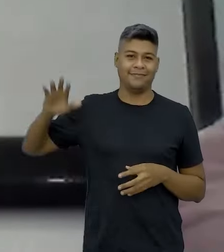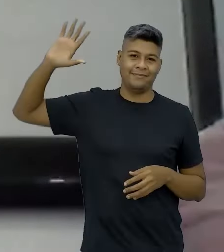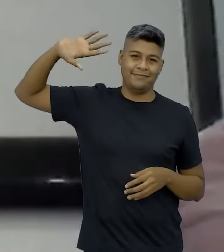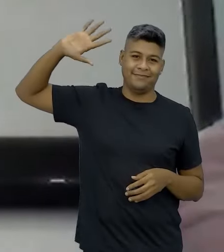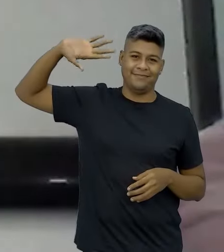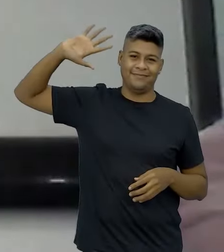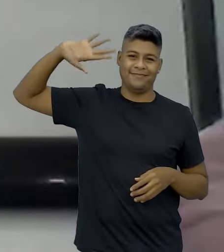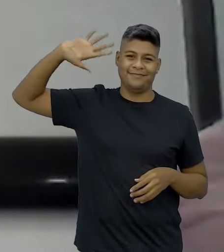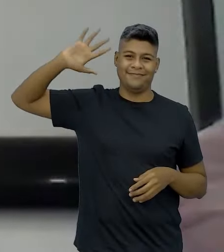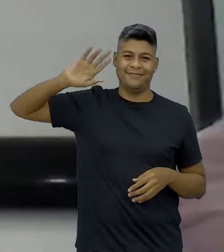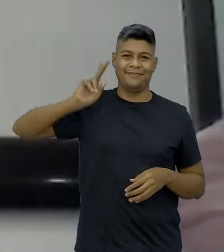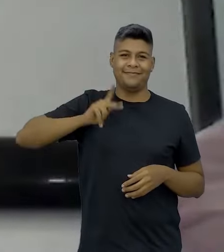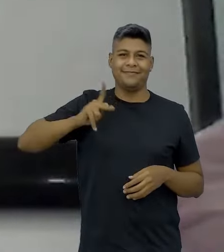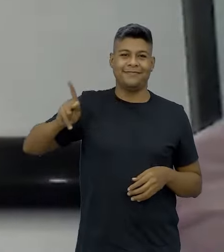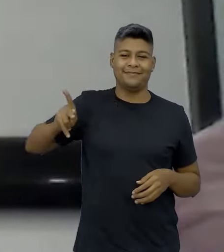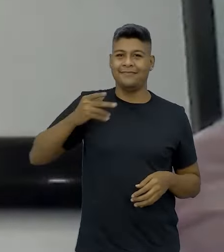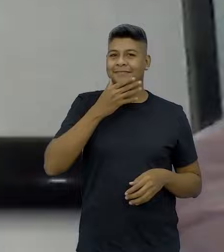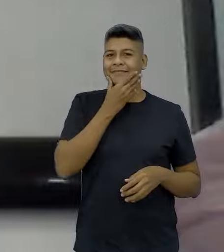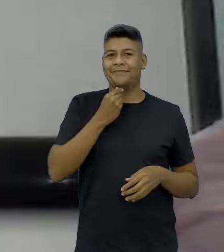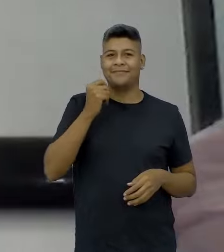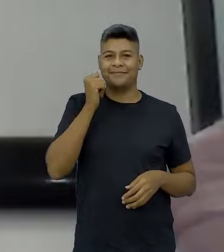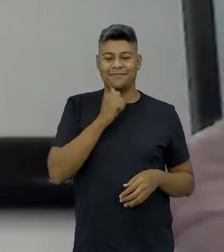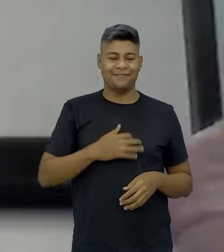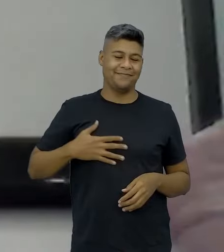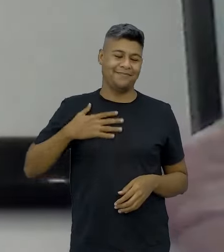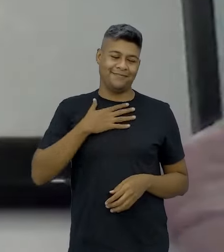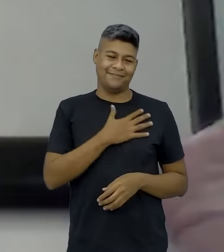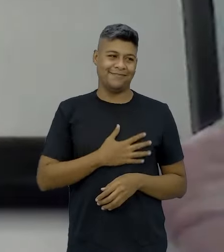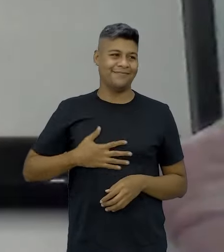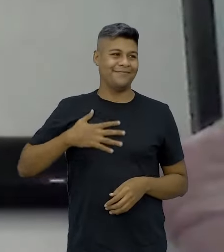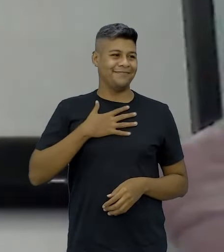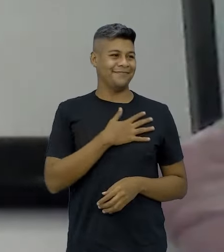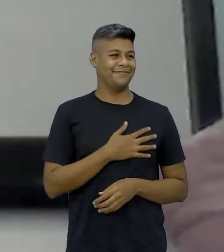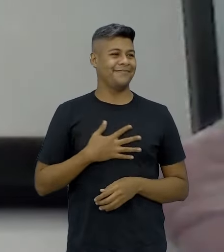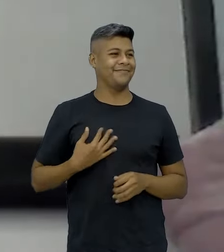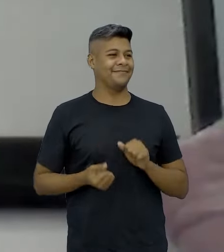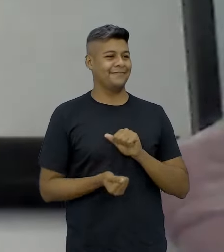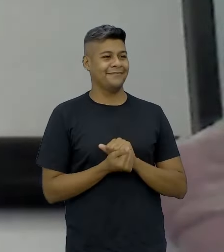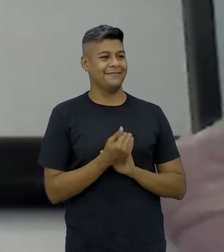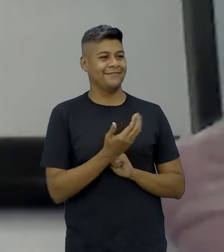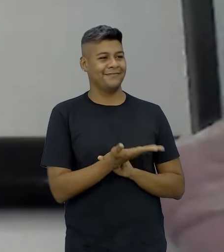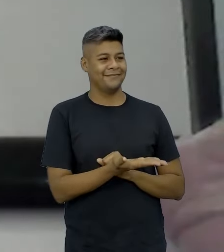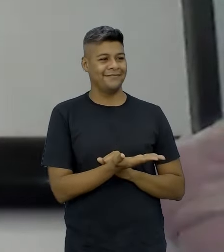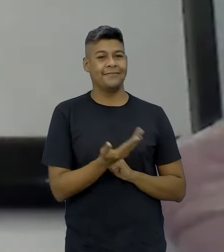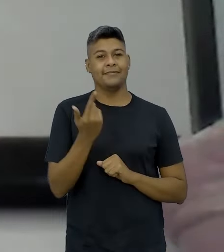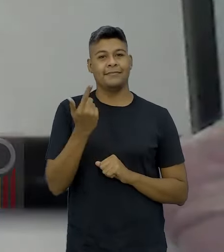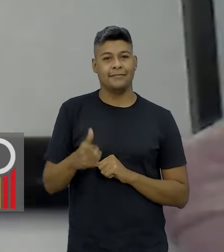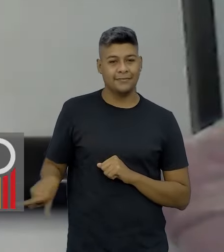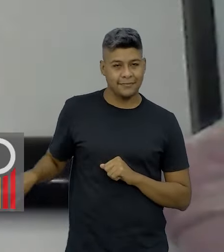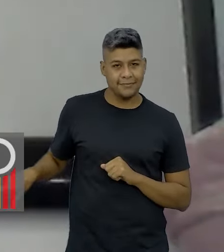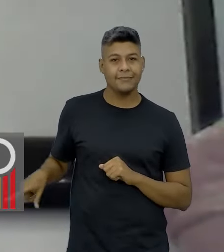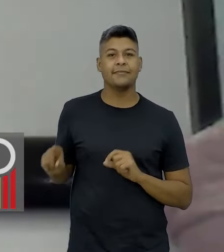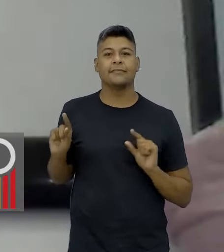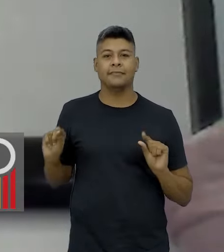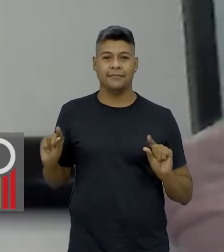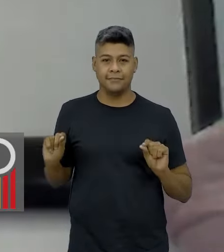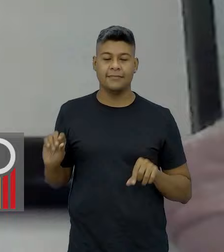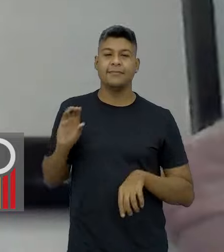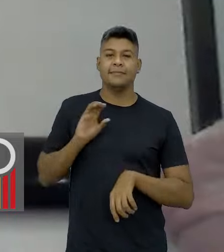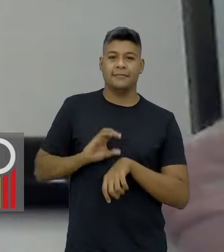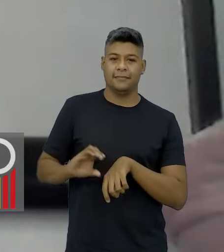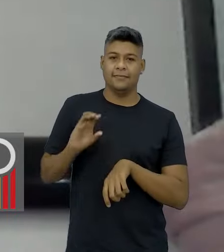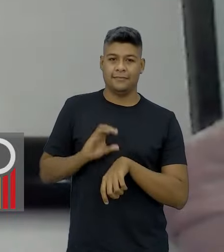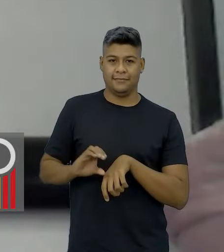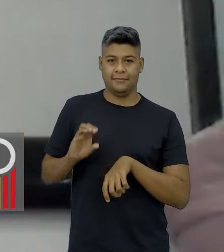Olá, professores, professoras. É um prazer estar aqui com vocês novamente para realizar mais uma